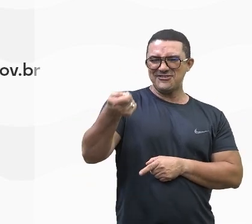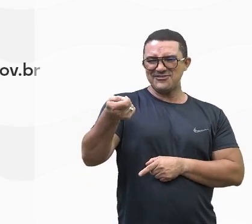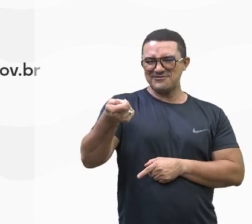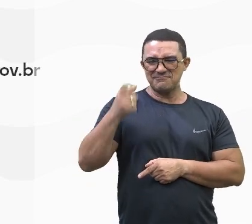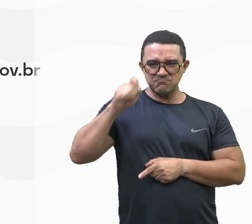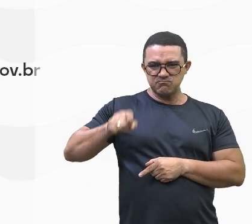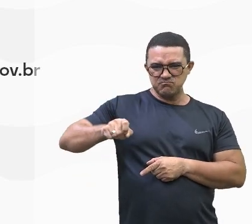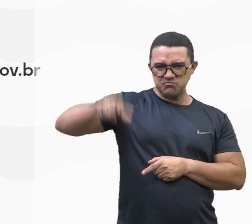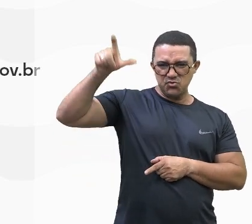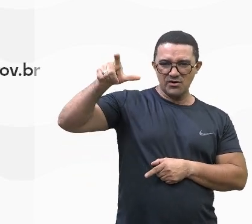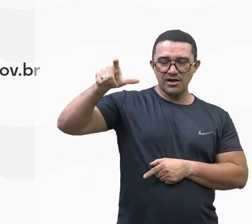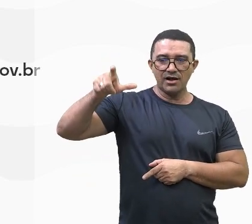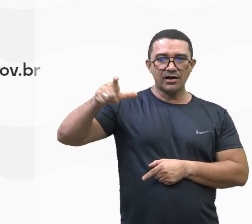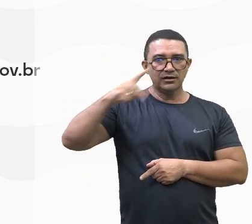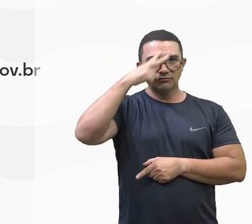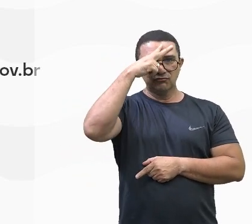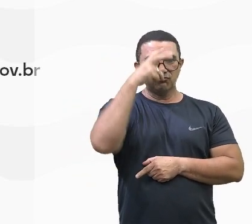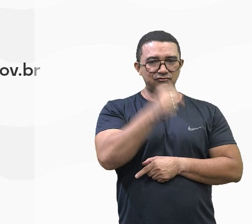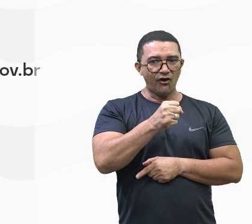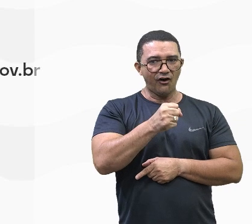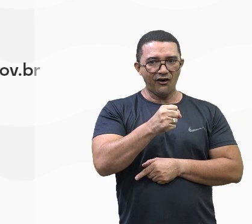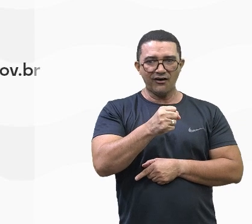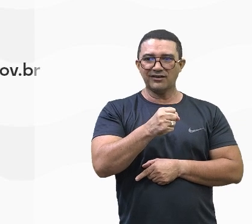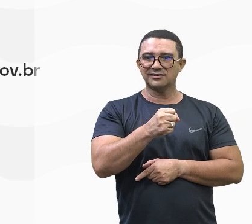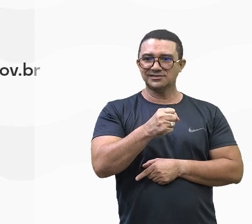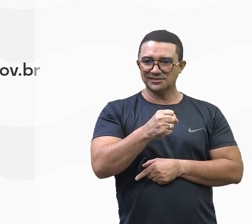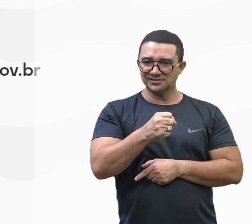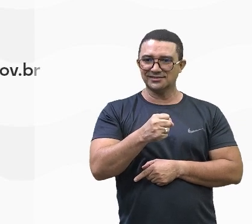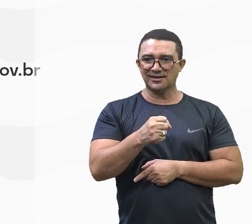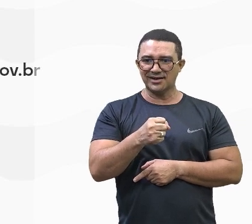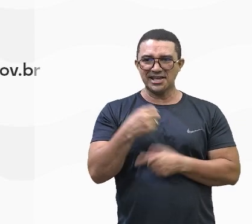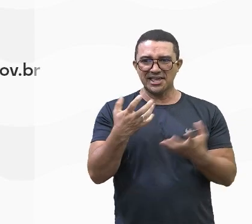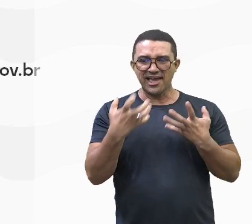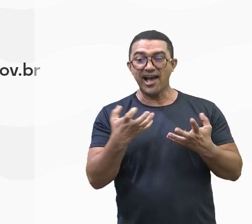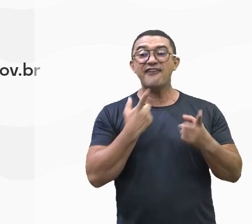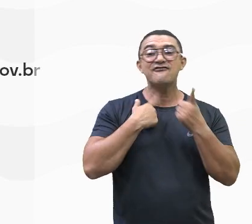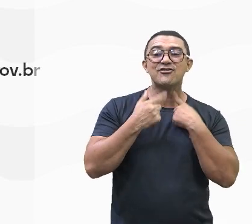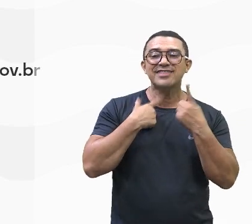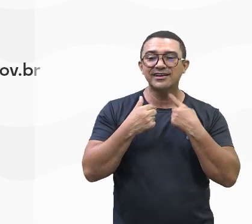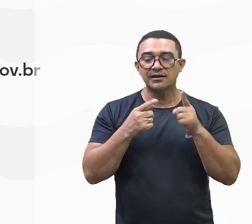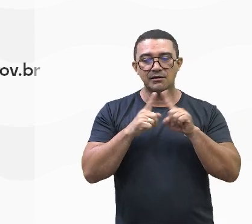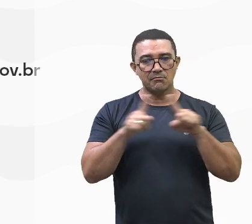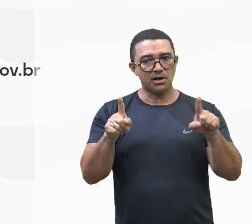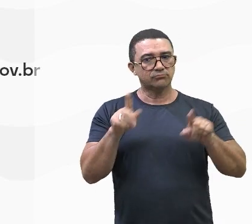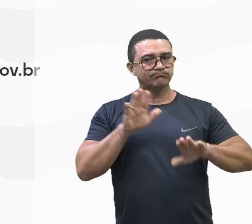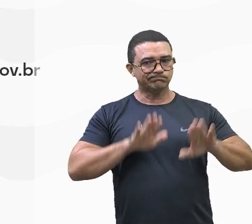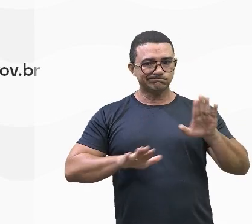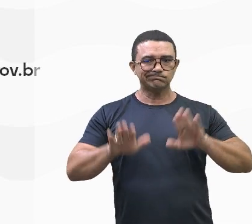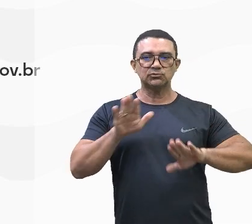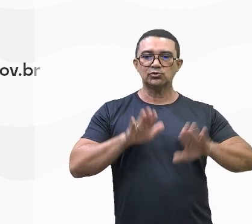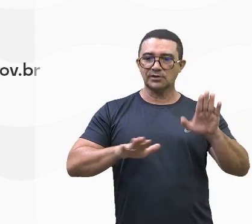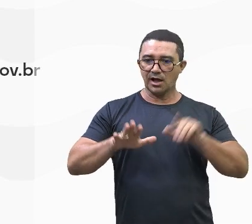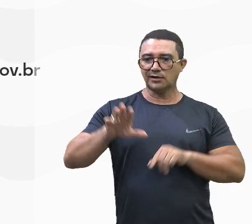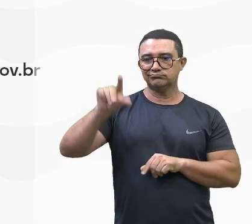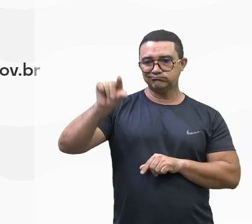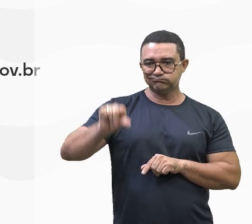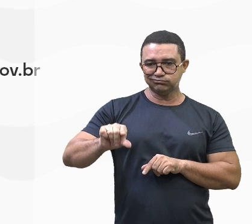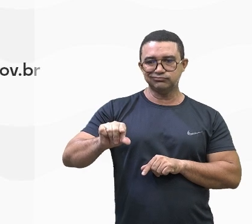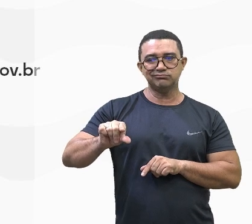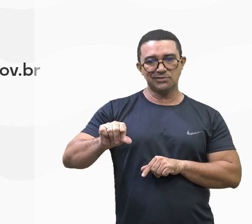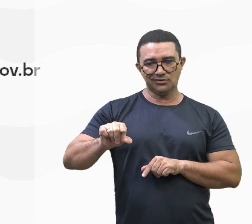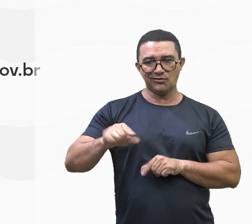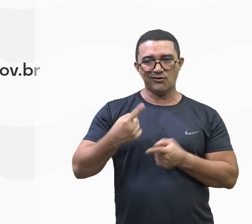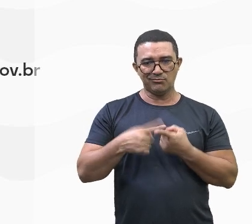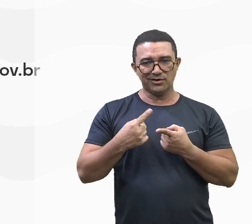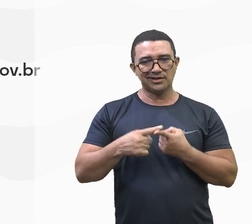eu também faço parte disso. Eu quero ouvir a música que eu gosto mais alta, né? Mas não se esqueça de diminuir o som depois que a